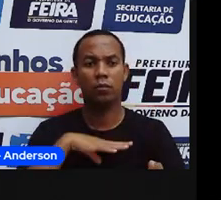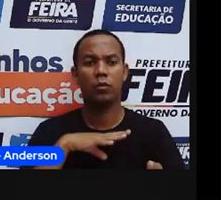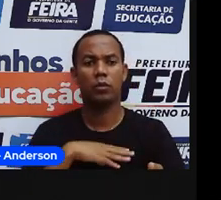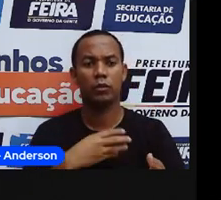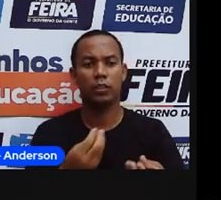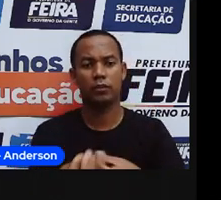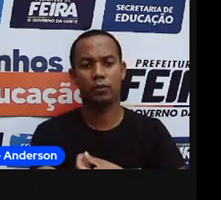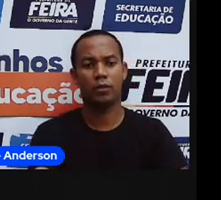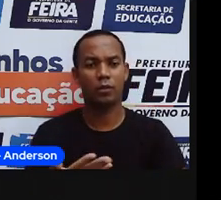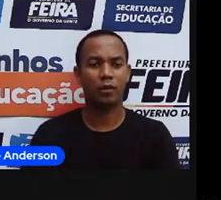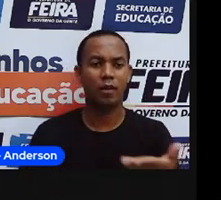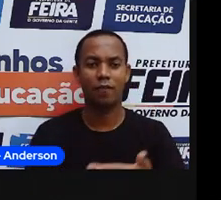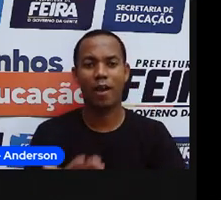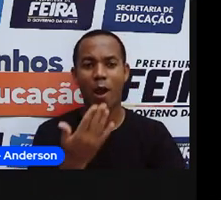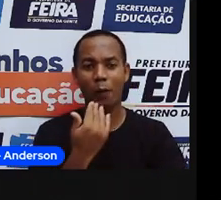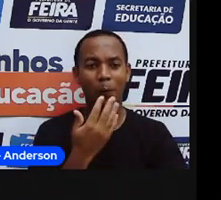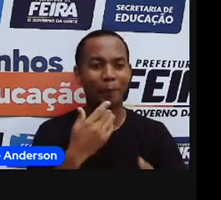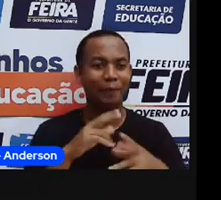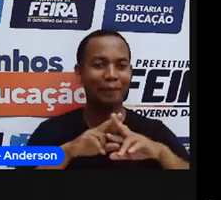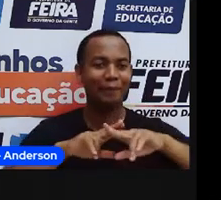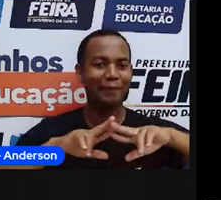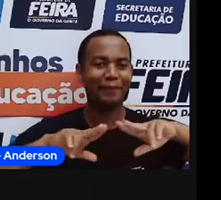culinária